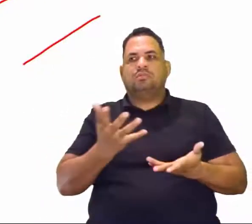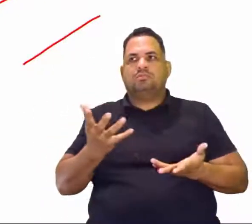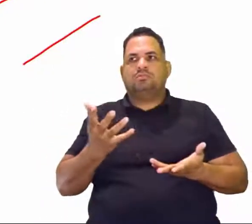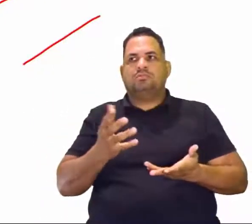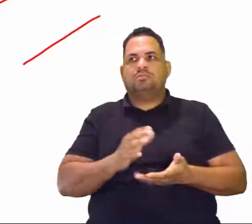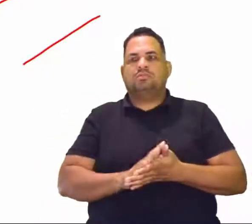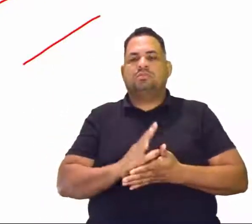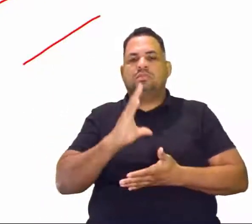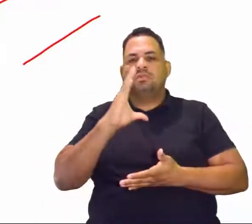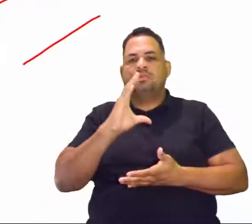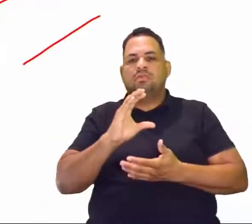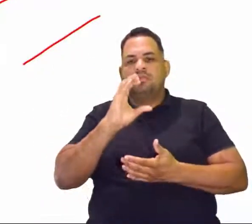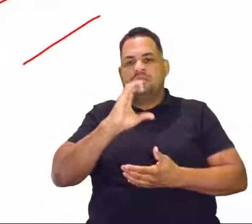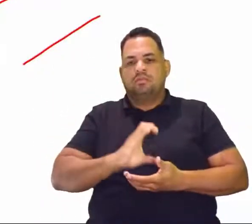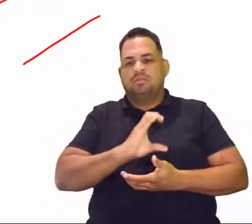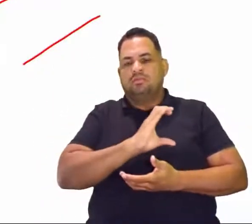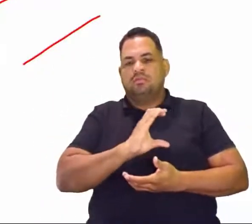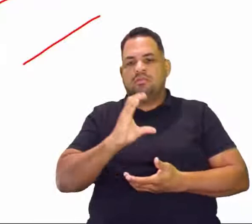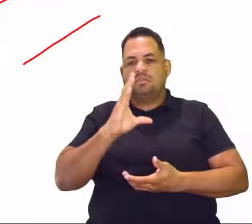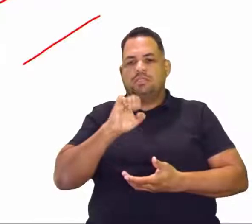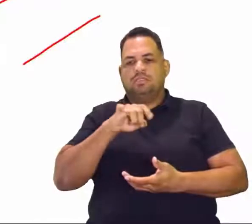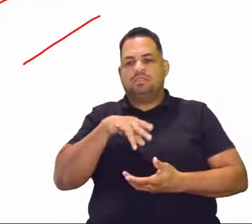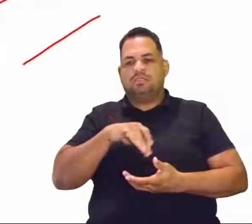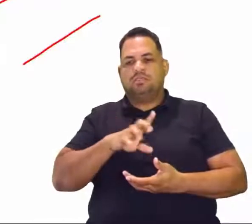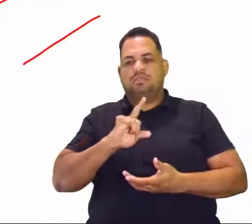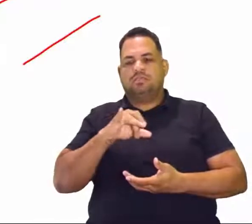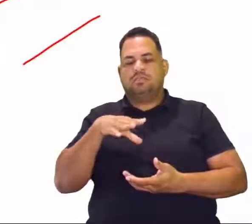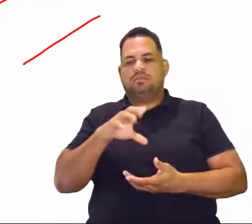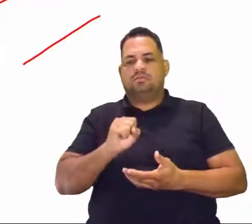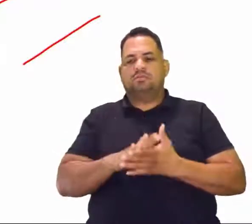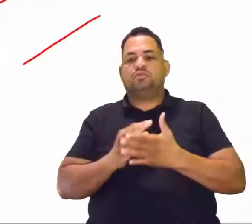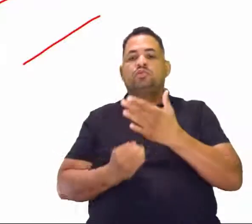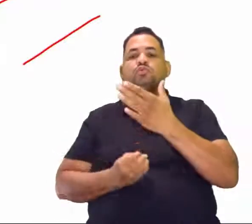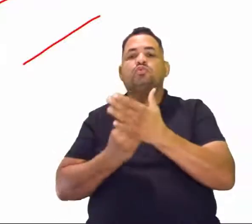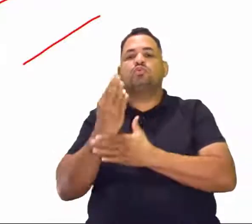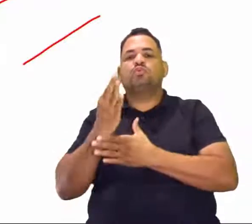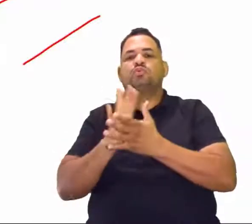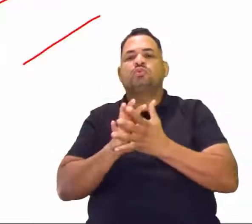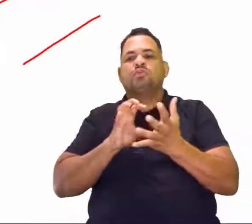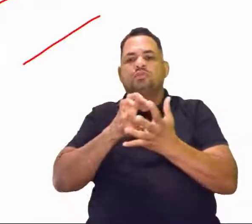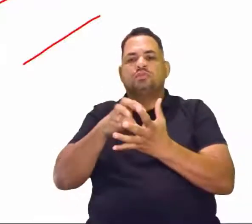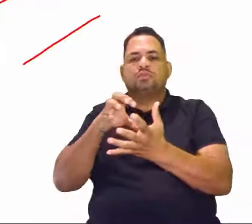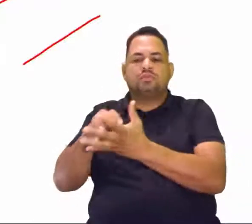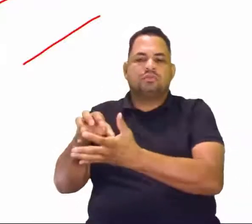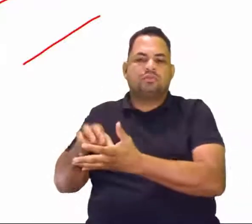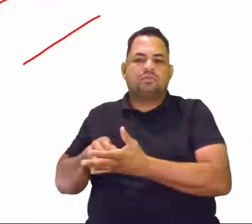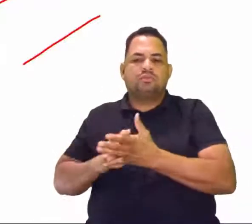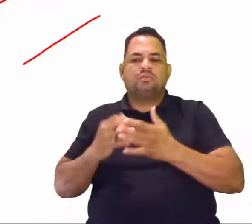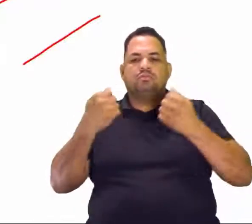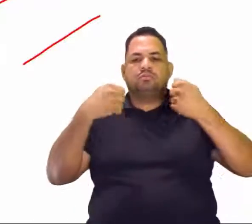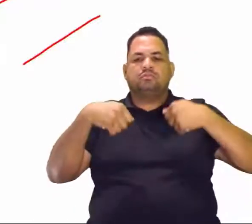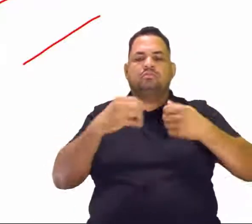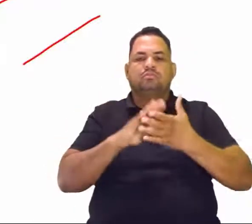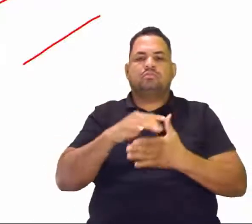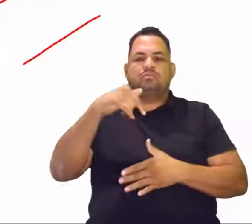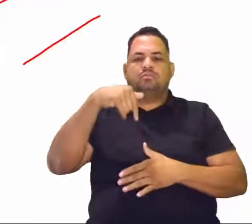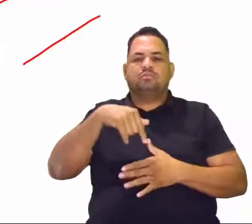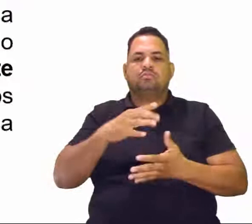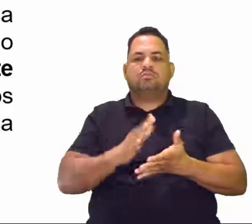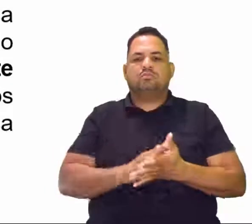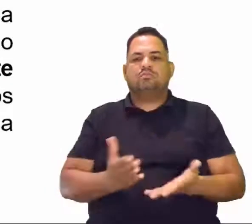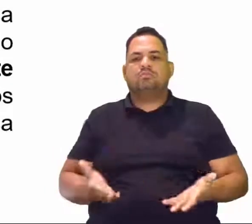é o cristianismo né então fruto dessa colher colonialidade do Poder aqui